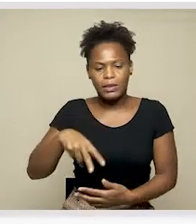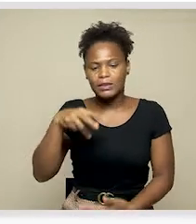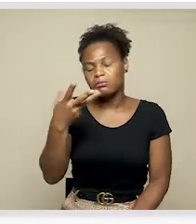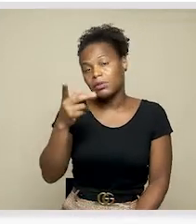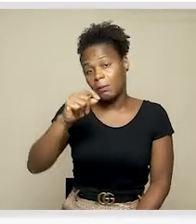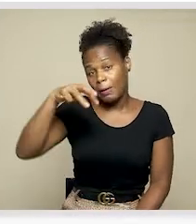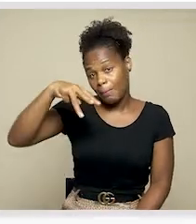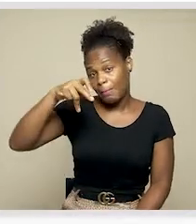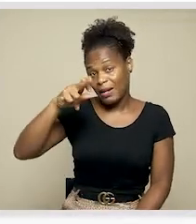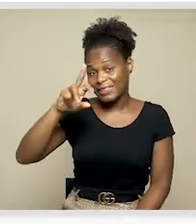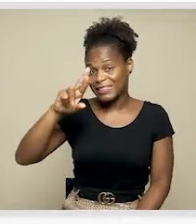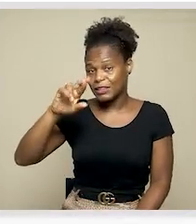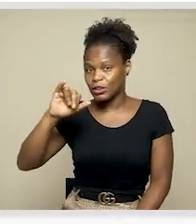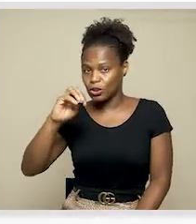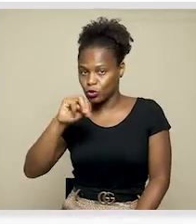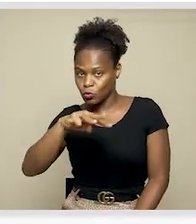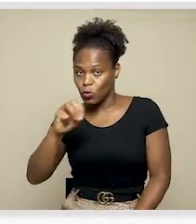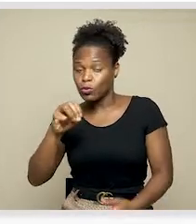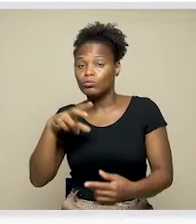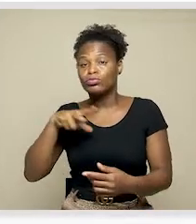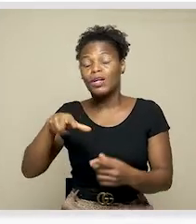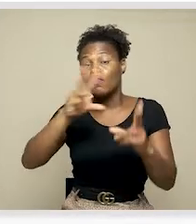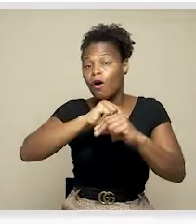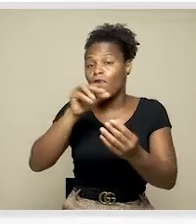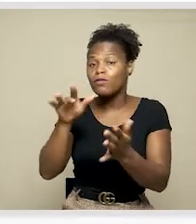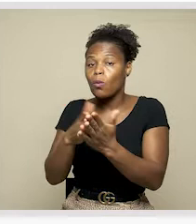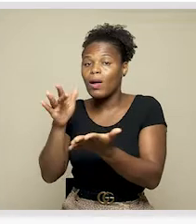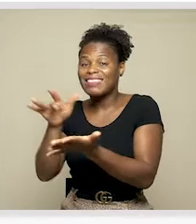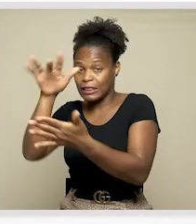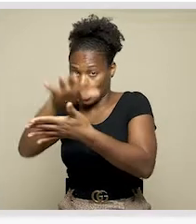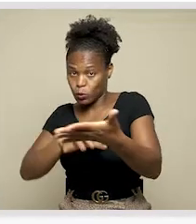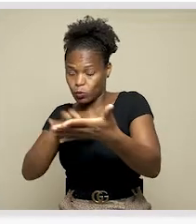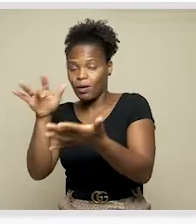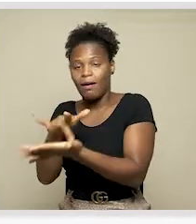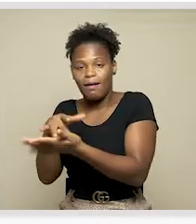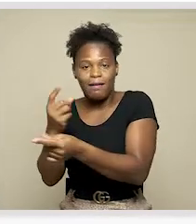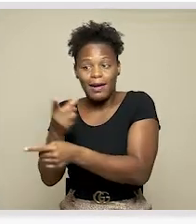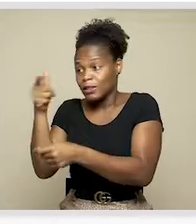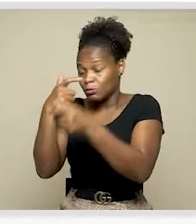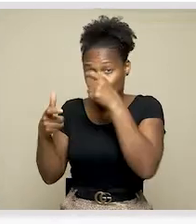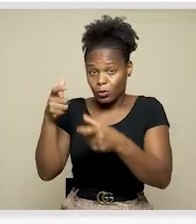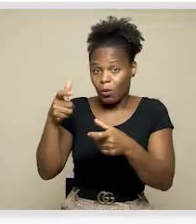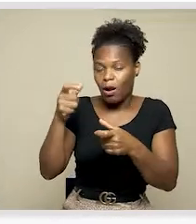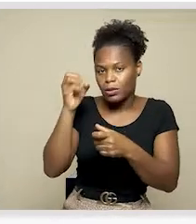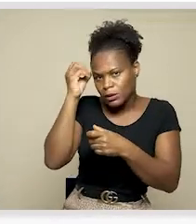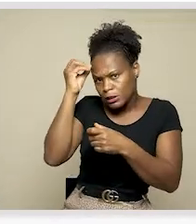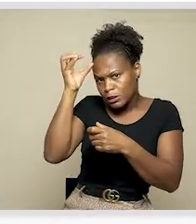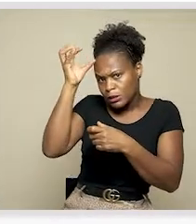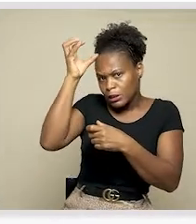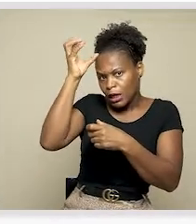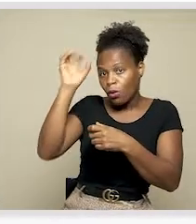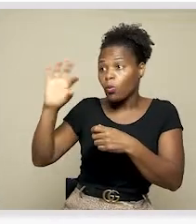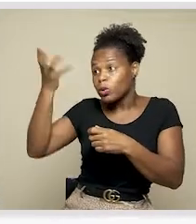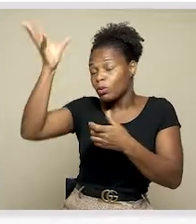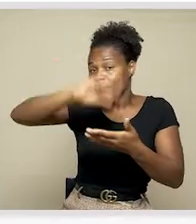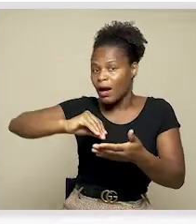na produção de novos textos literários. E esses intelectuais passaram a ter uma postura mais contestatária,